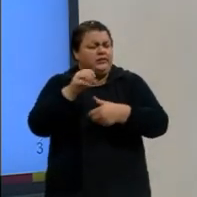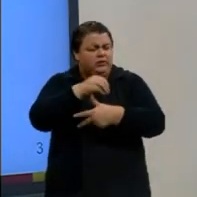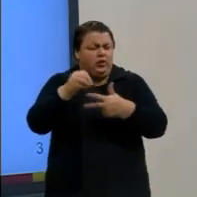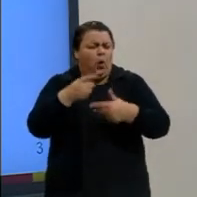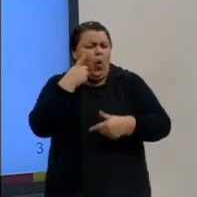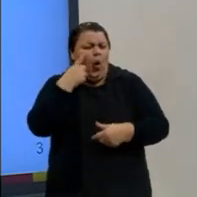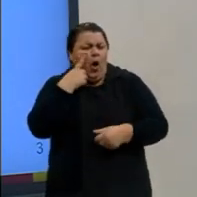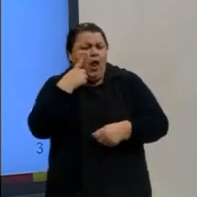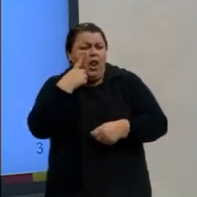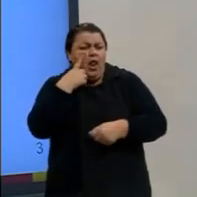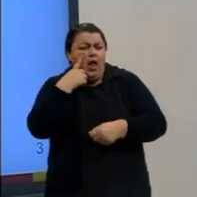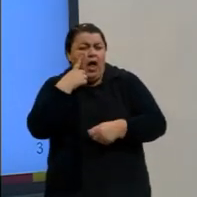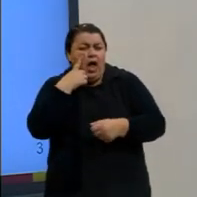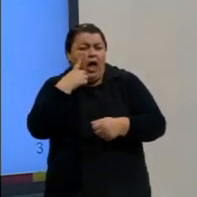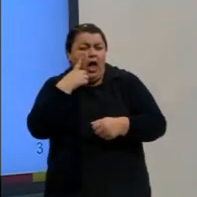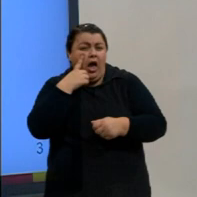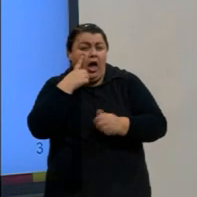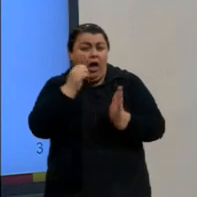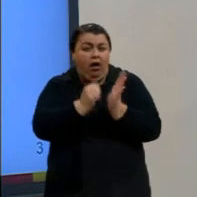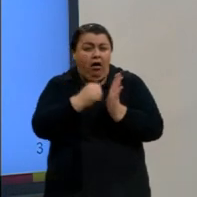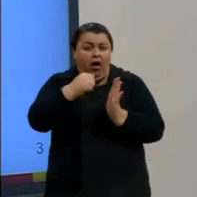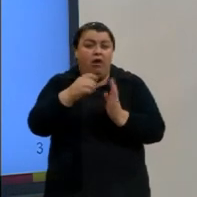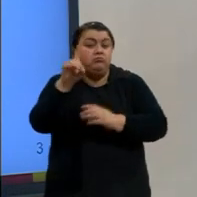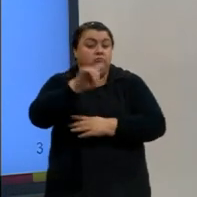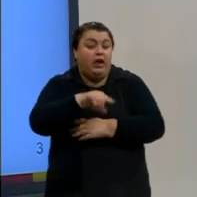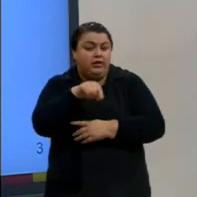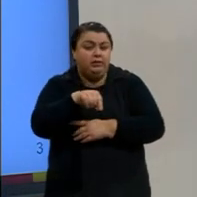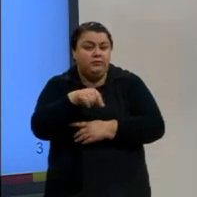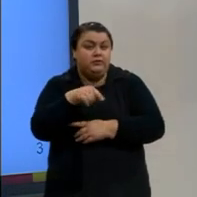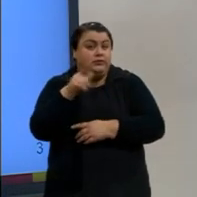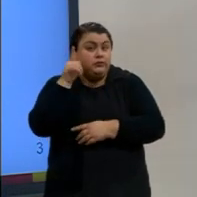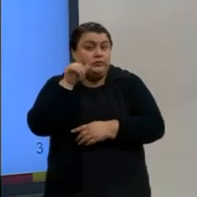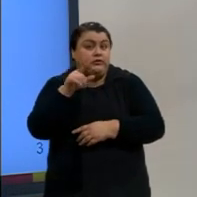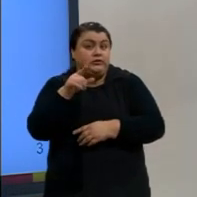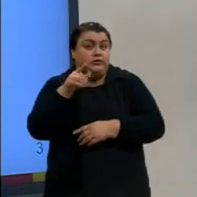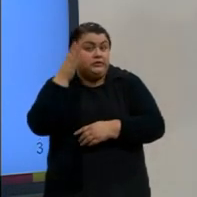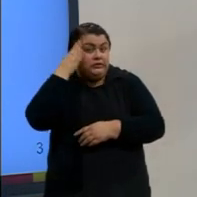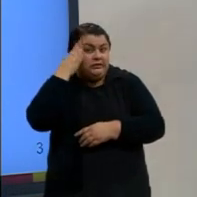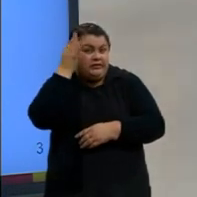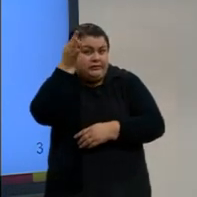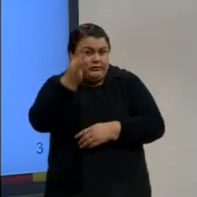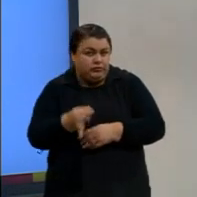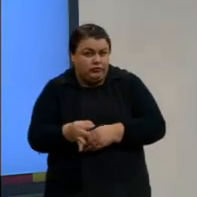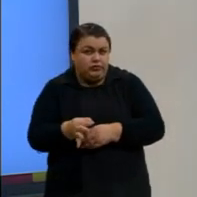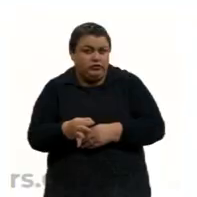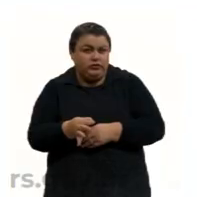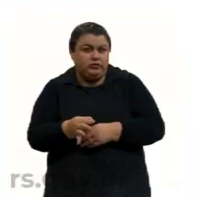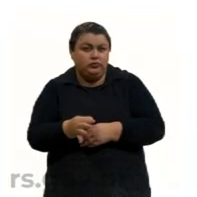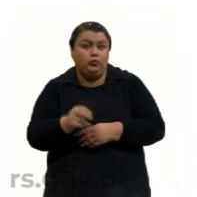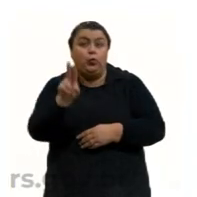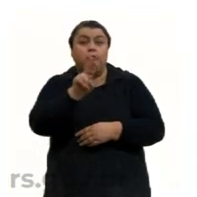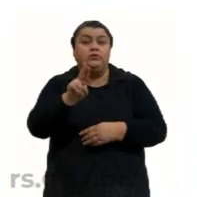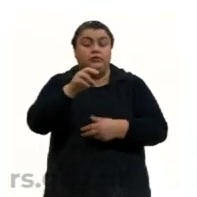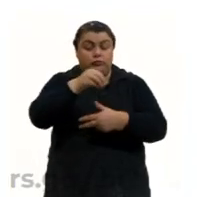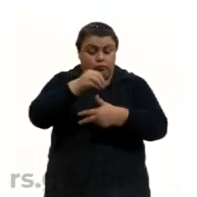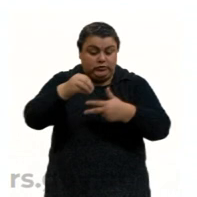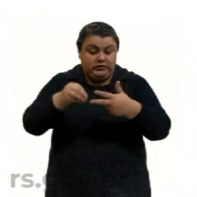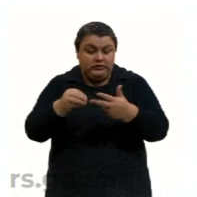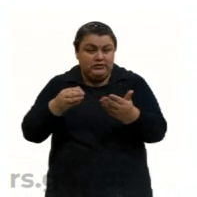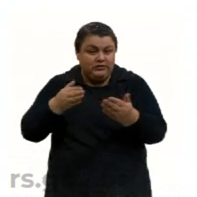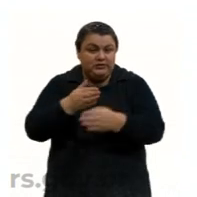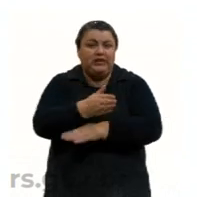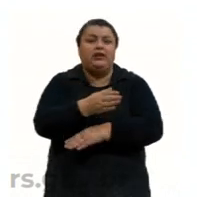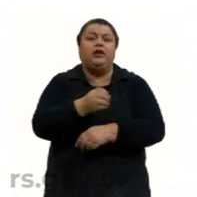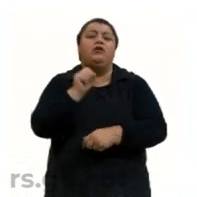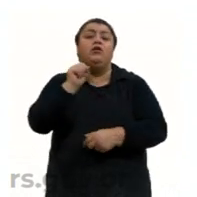datas de inscrição para você não perder nada e poder ter acesso e ter acesso ao ensino superior através do Enem e